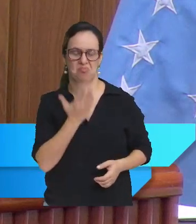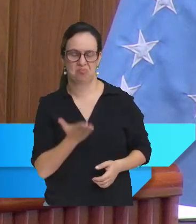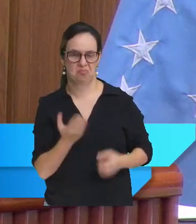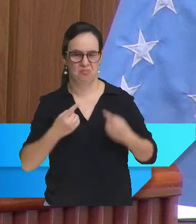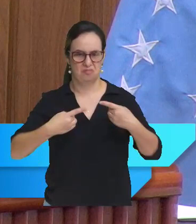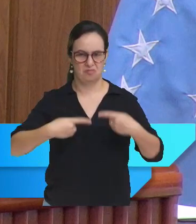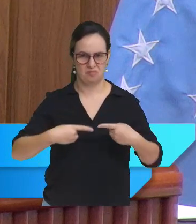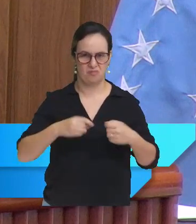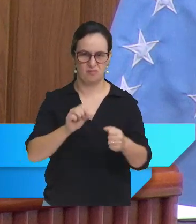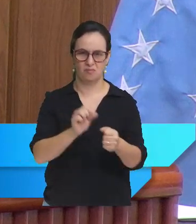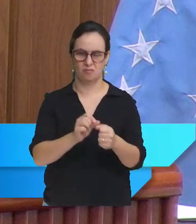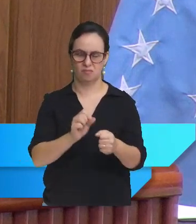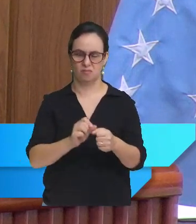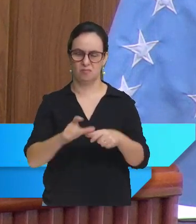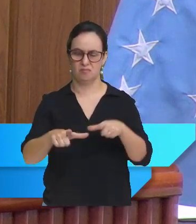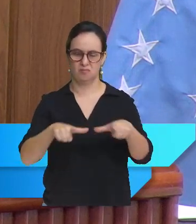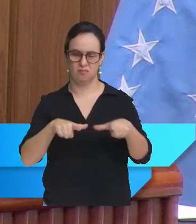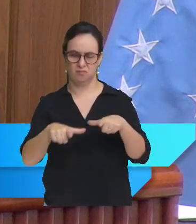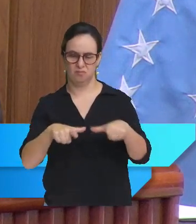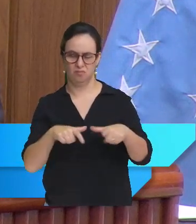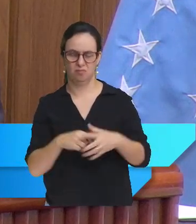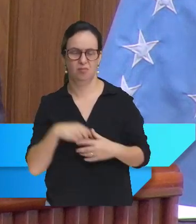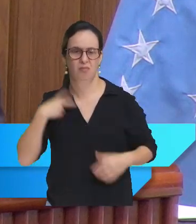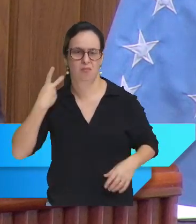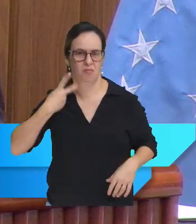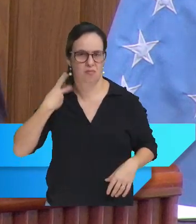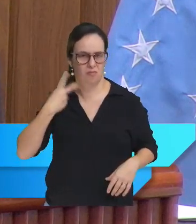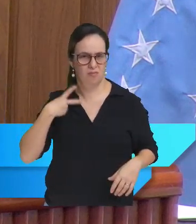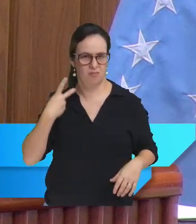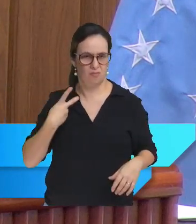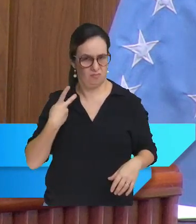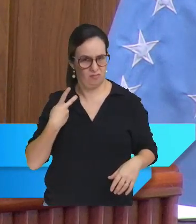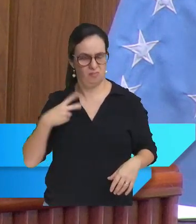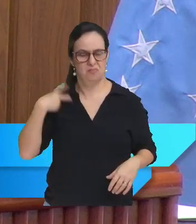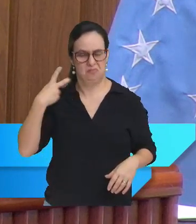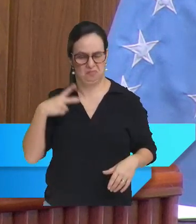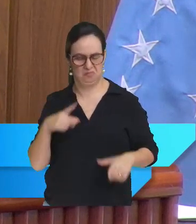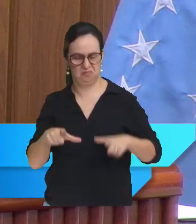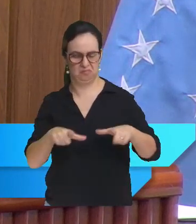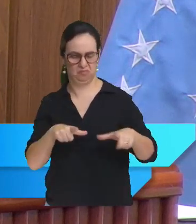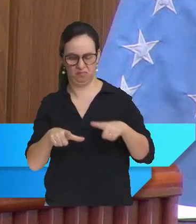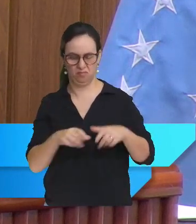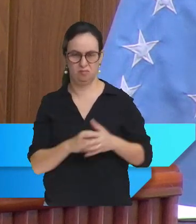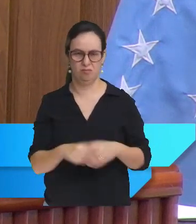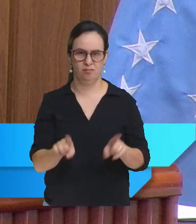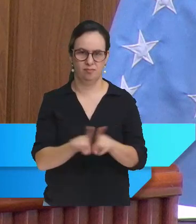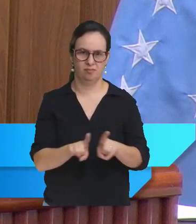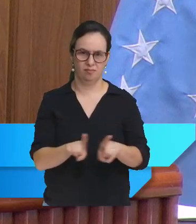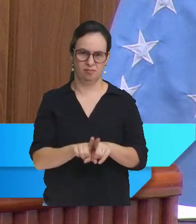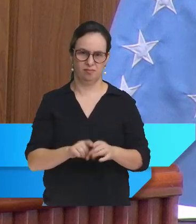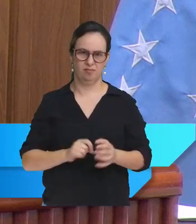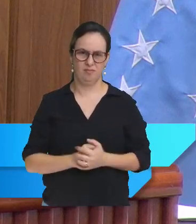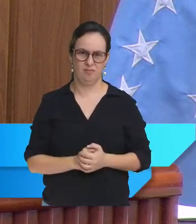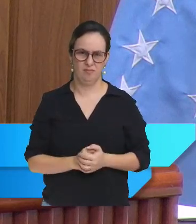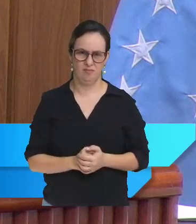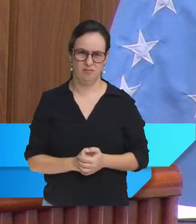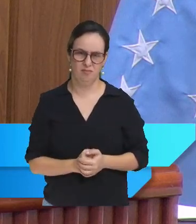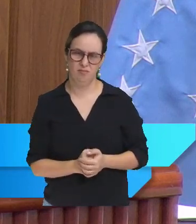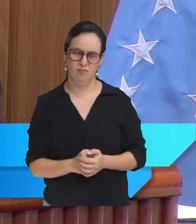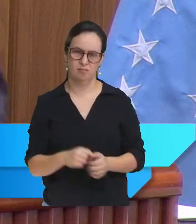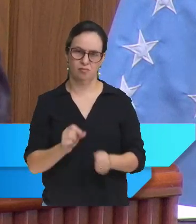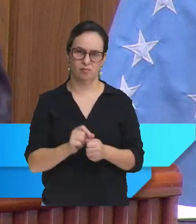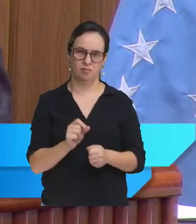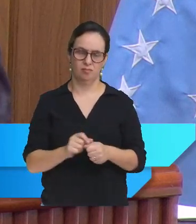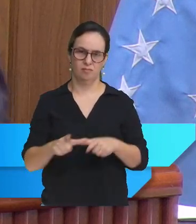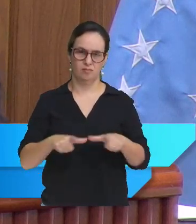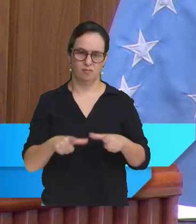nossa parte e a gente vai continuar fazendo, porque é esse o perfil do meu mandato. É um perfil que, onde tem coisa errada, eu vou estar lá